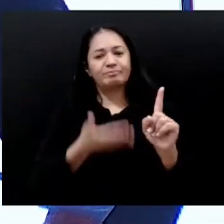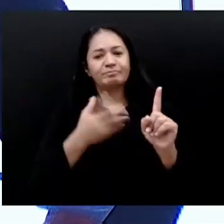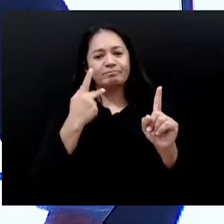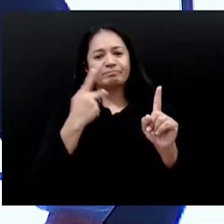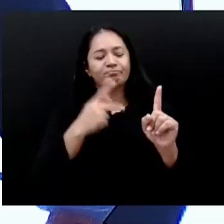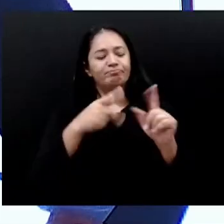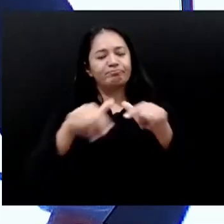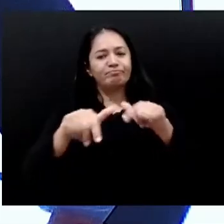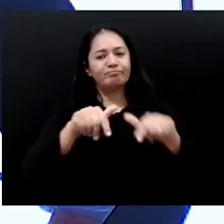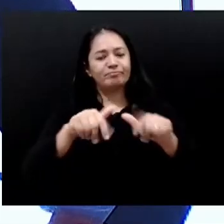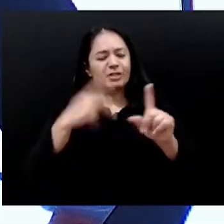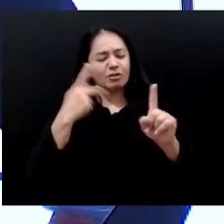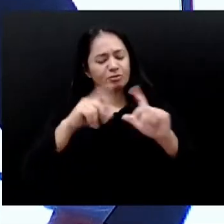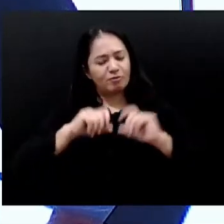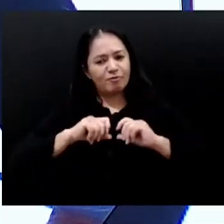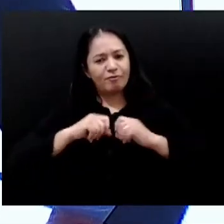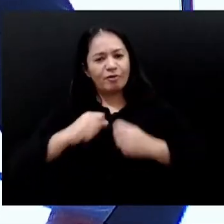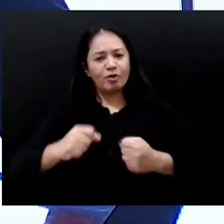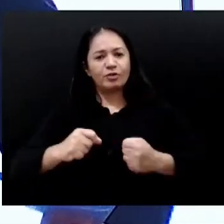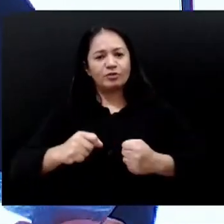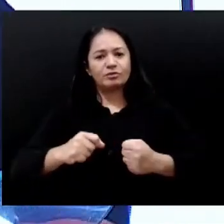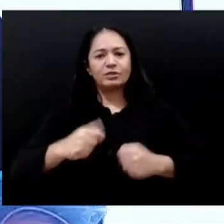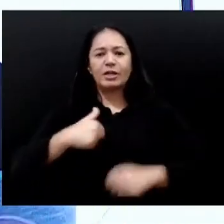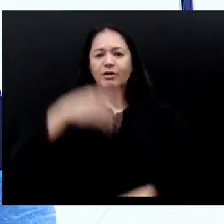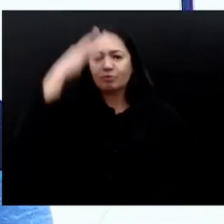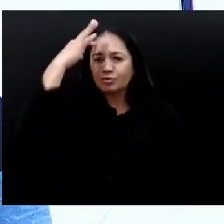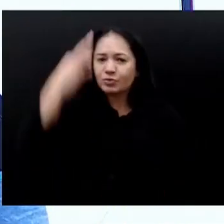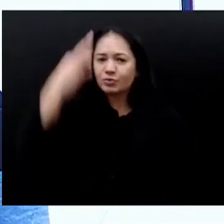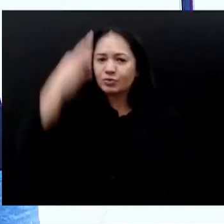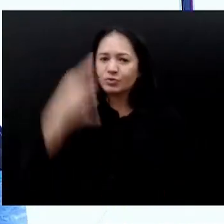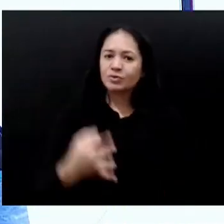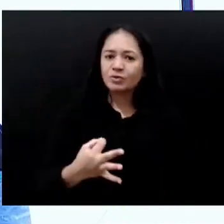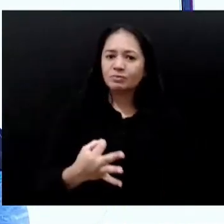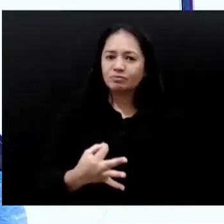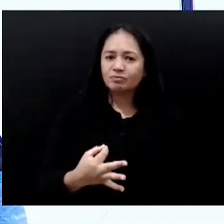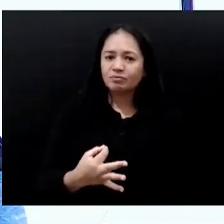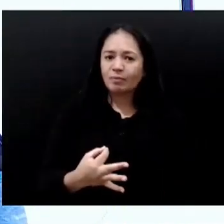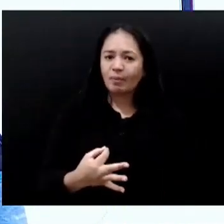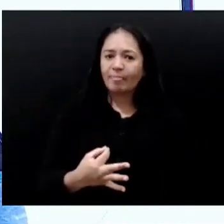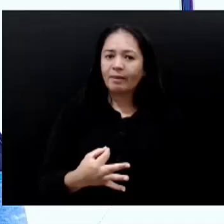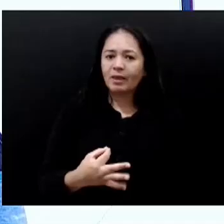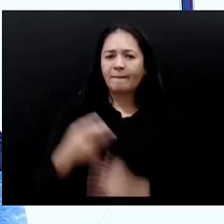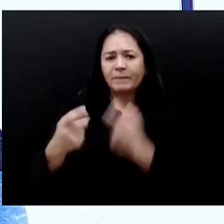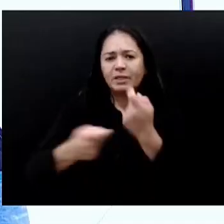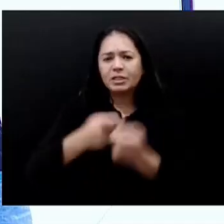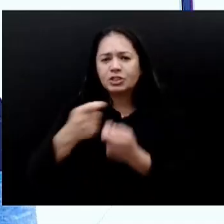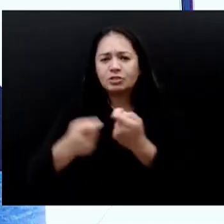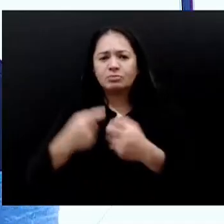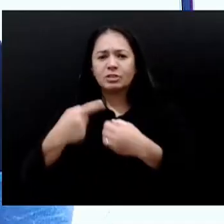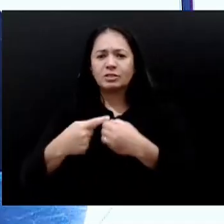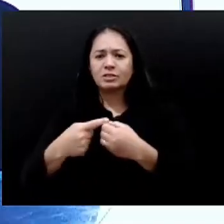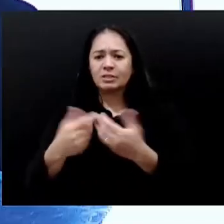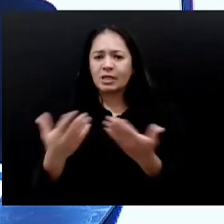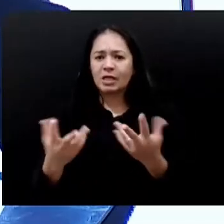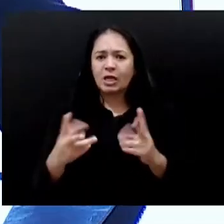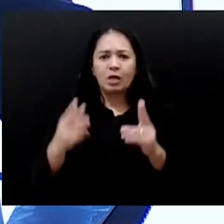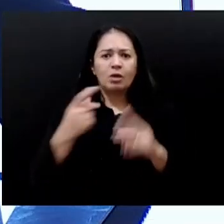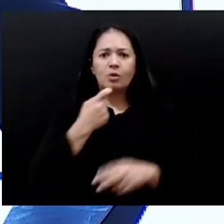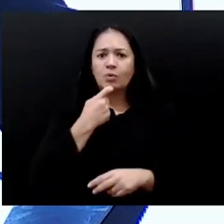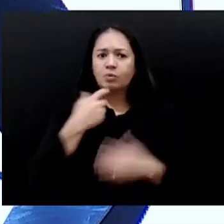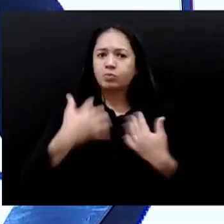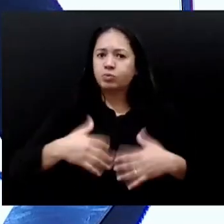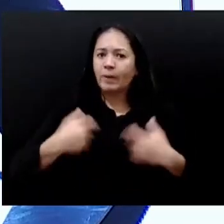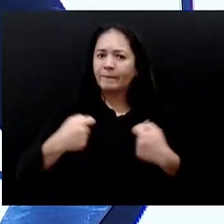empenho. Eu tenho certeza que para fazer gestão de uma cidade do tamanho de Campinas, você tem que ter uma equipe muito